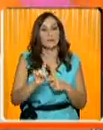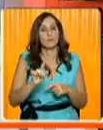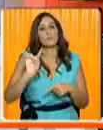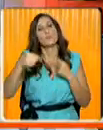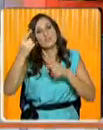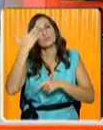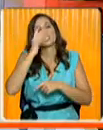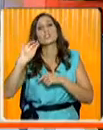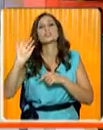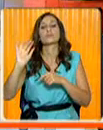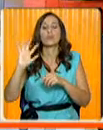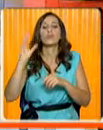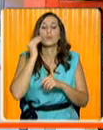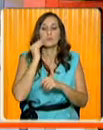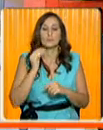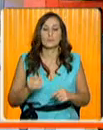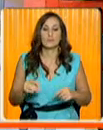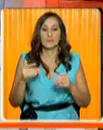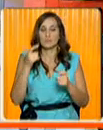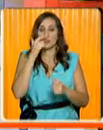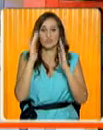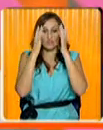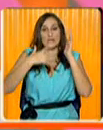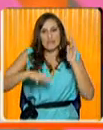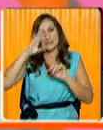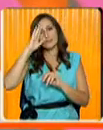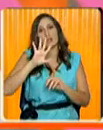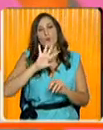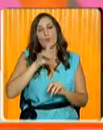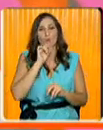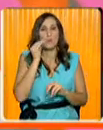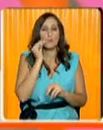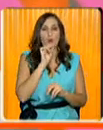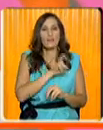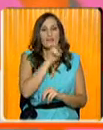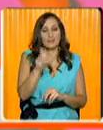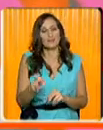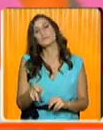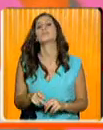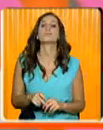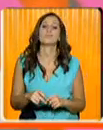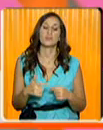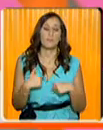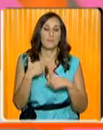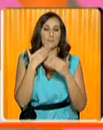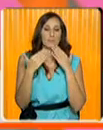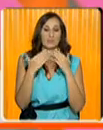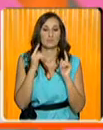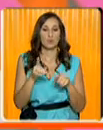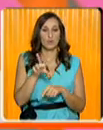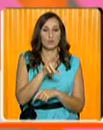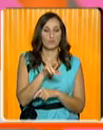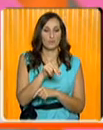os próximos dias, onde é que vai estar a peça? Porque há muita gente aqui no Facebook a querer saber. Pronto, a peça está, desde, eu já estou com esta peça